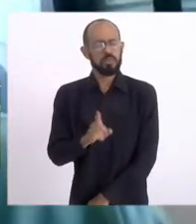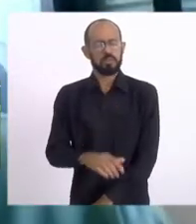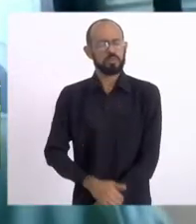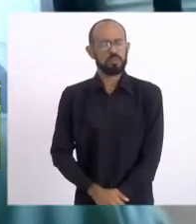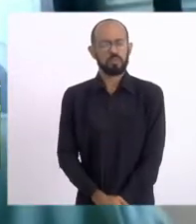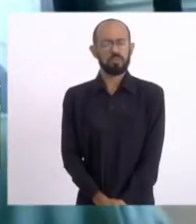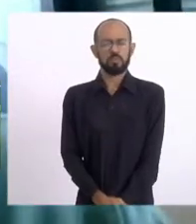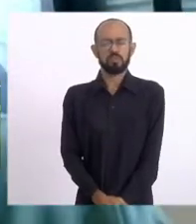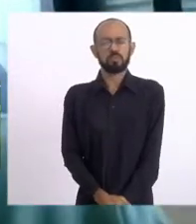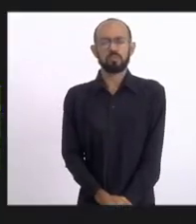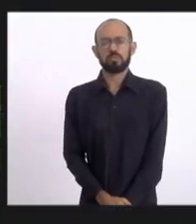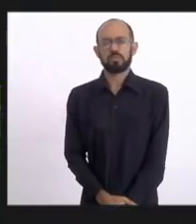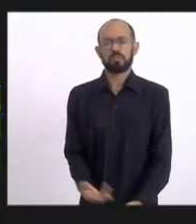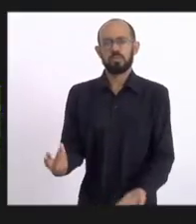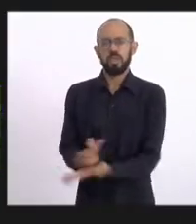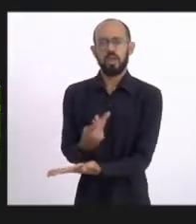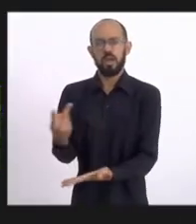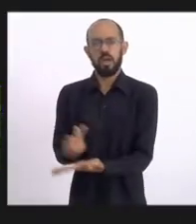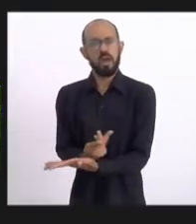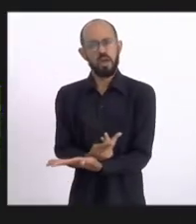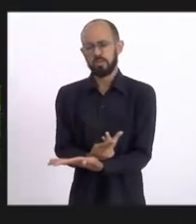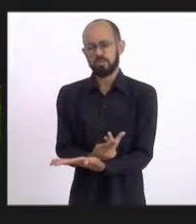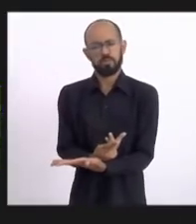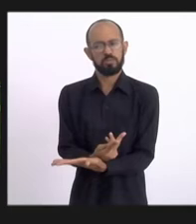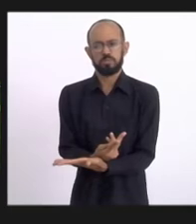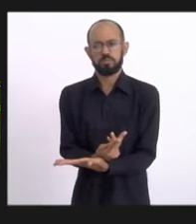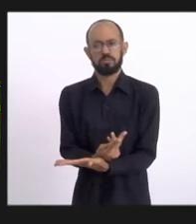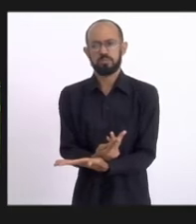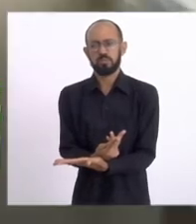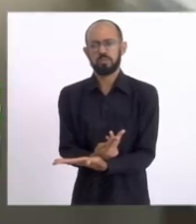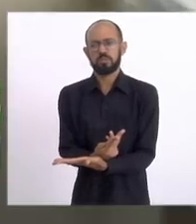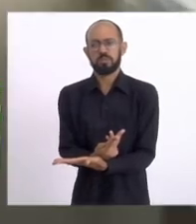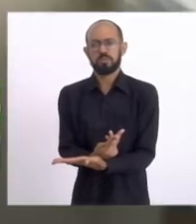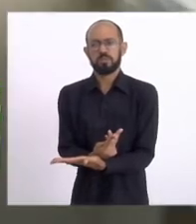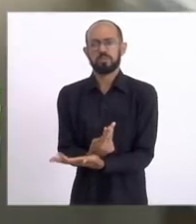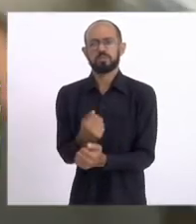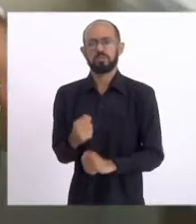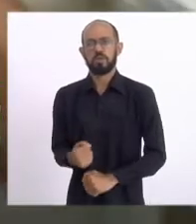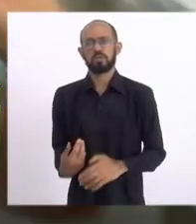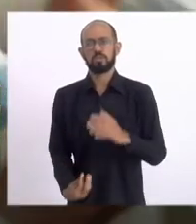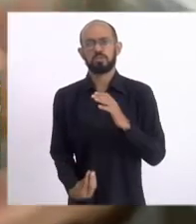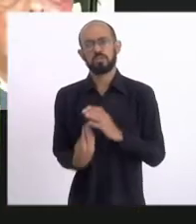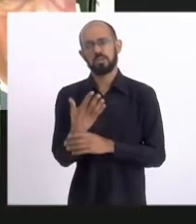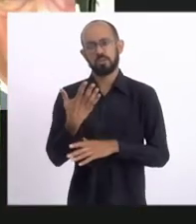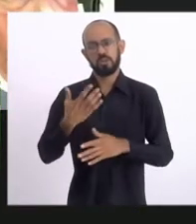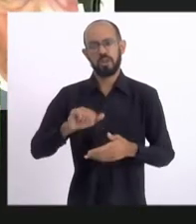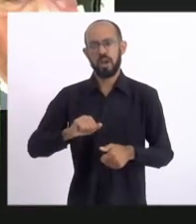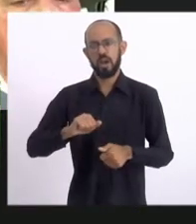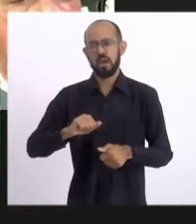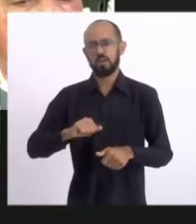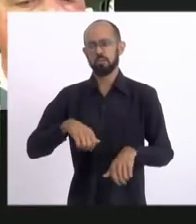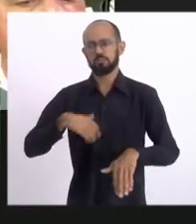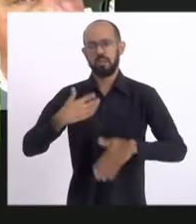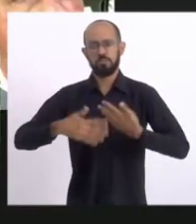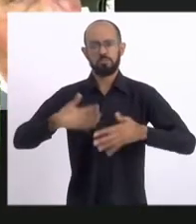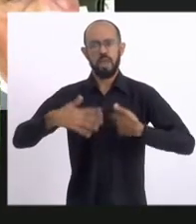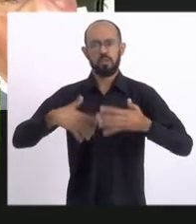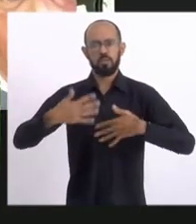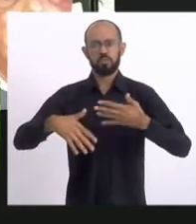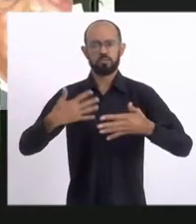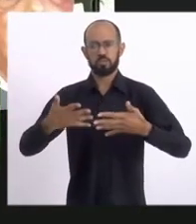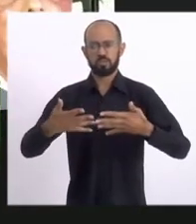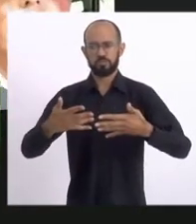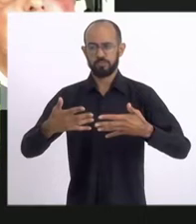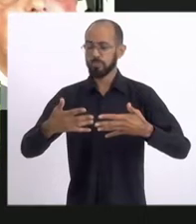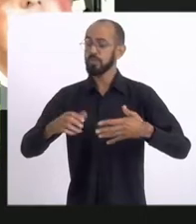está errado. Isso está errado. É isso mesmo. Isso pode temos que adequar, Márcio, Osvaldo e Valdec, temos que